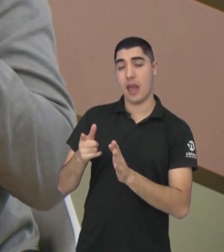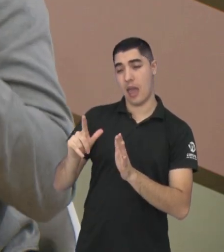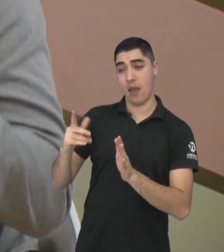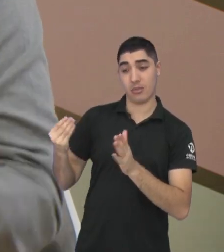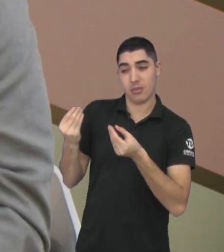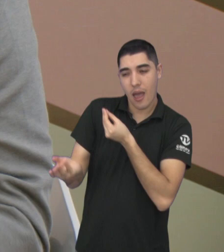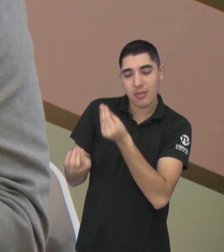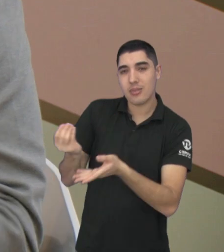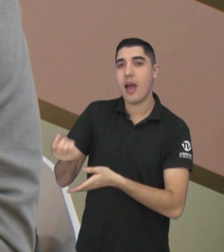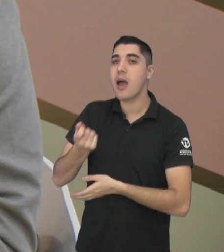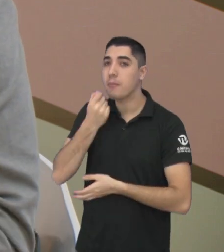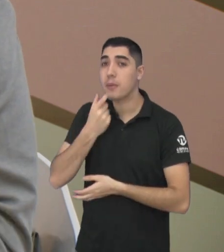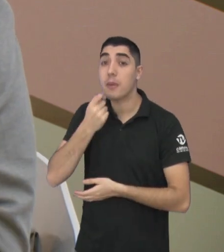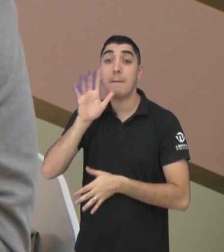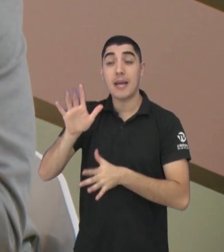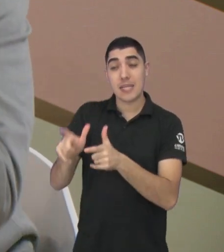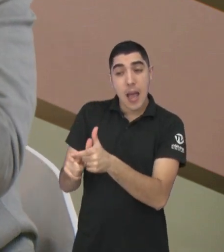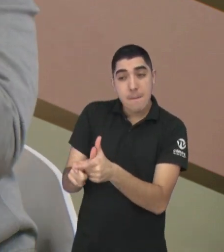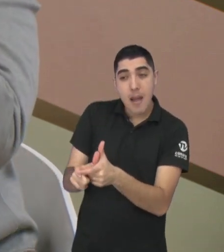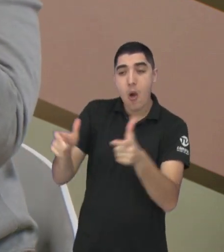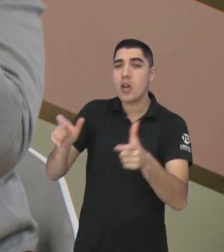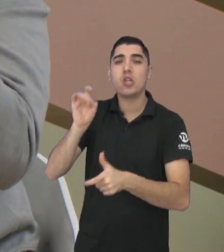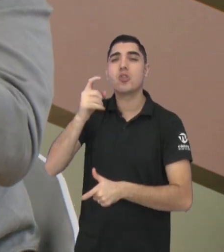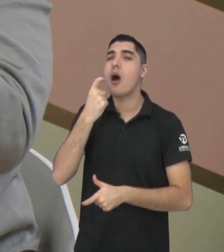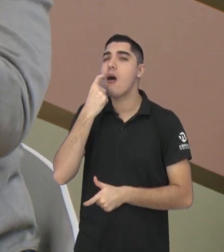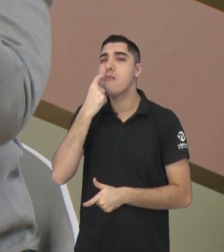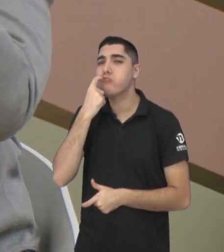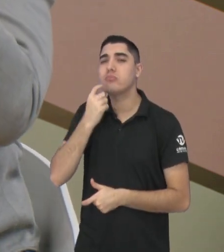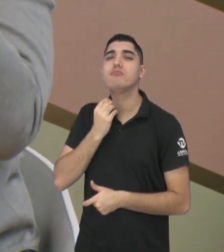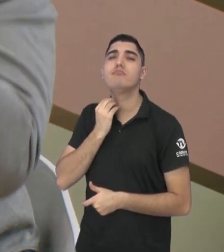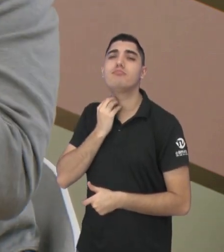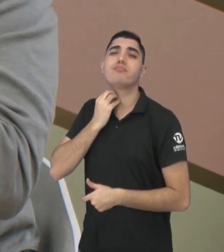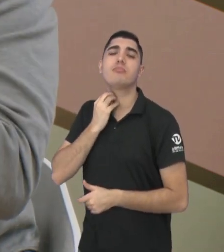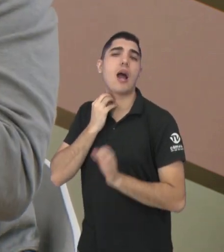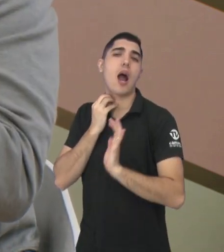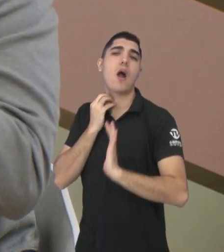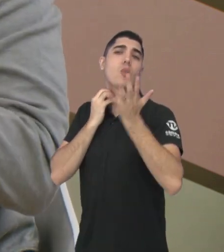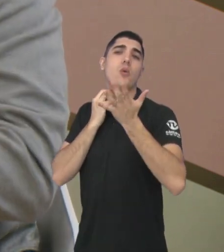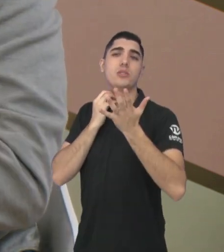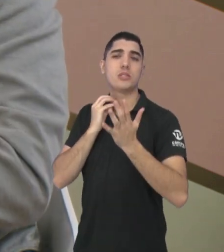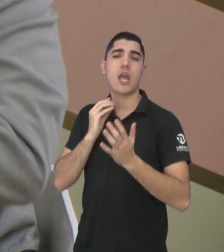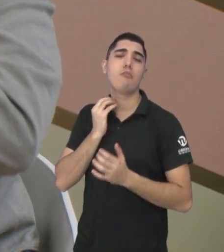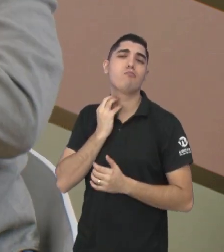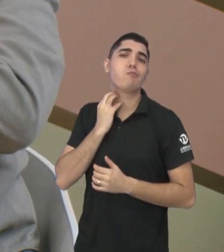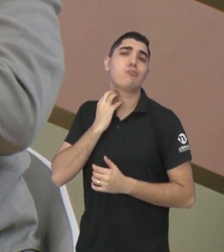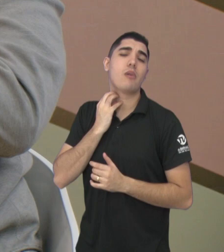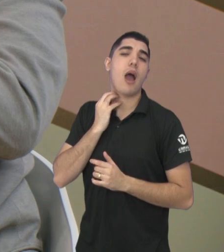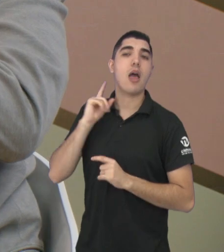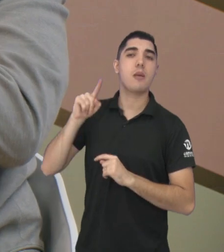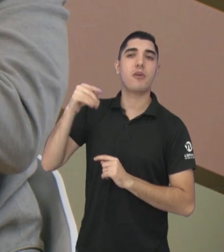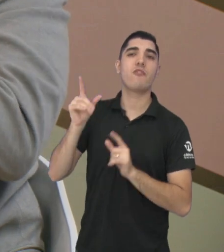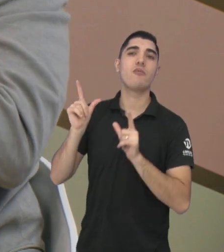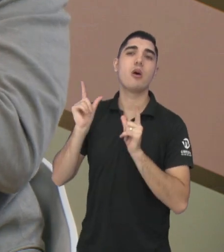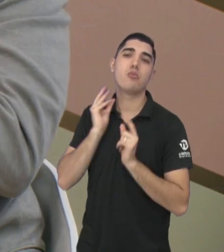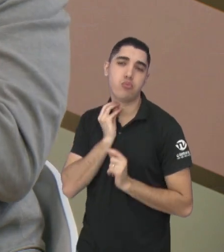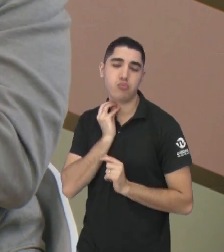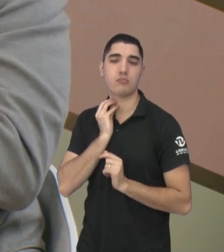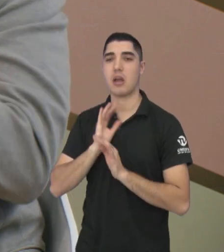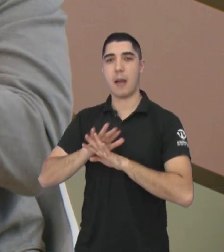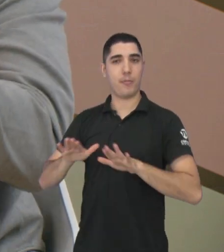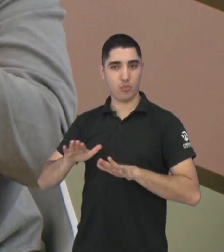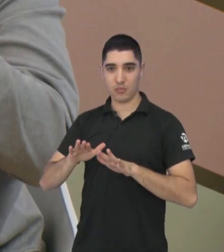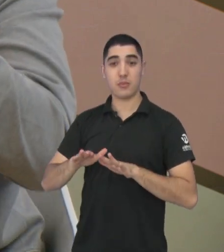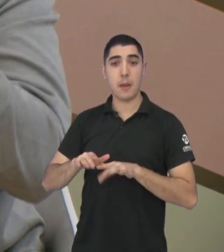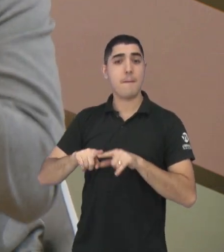mas a maioria das vezes são apenas inflamações virais da garganta. Então, existe uma